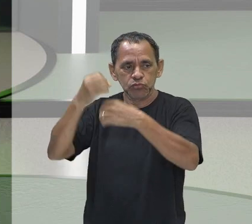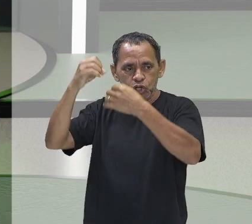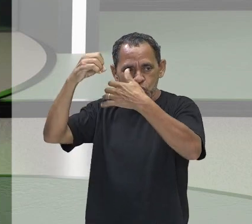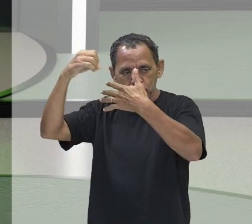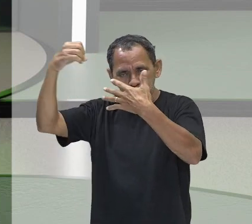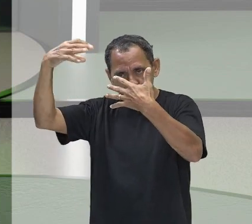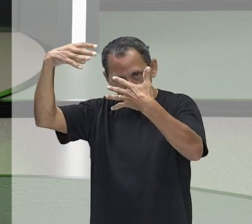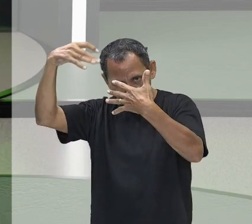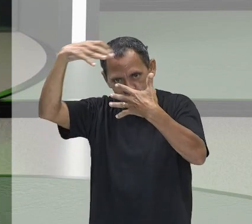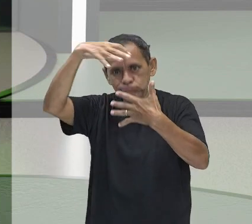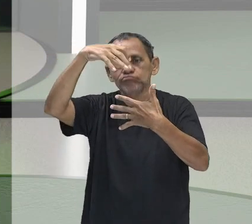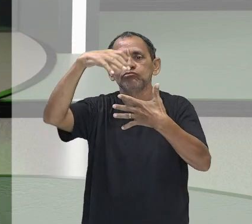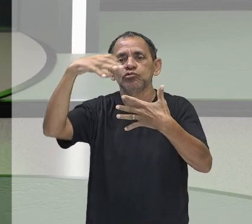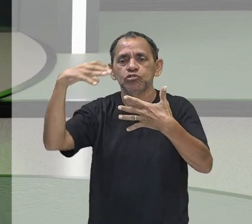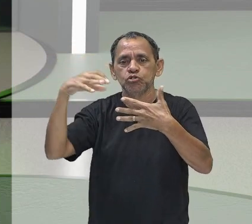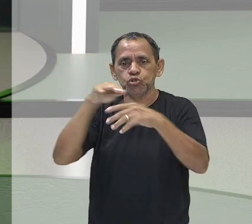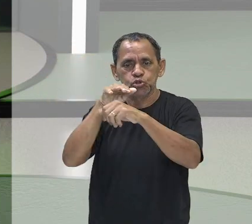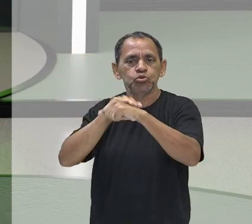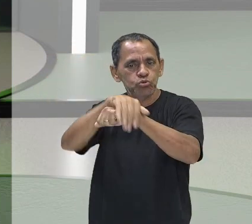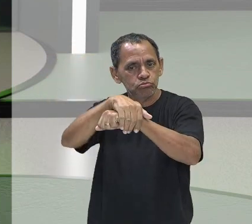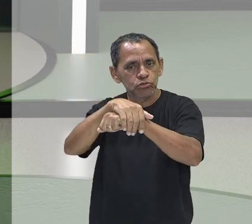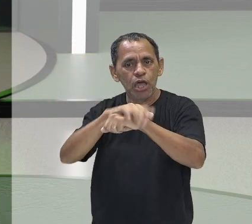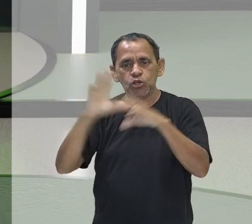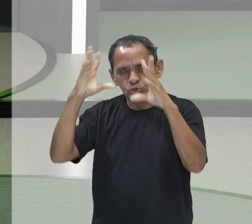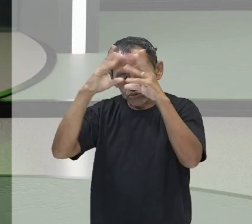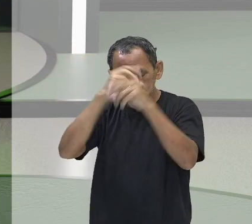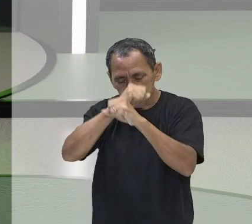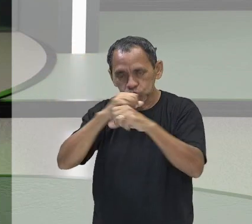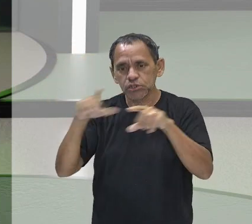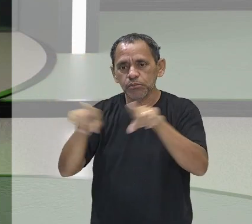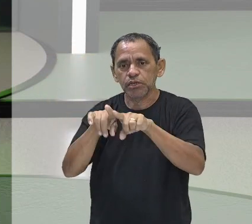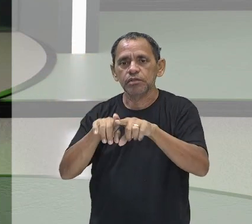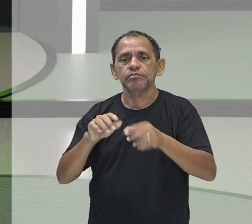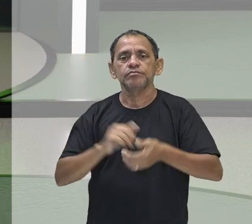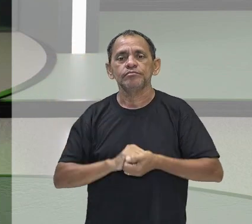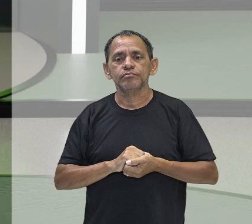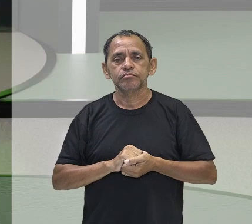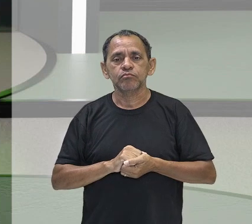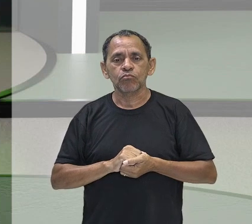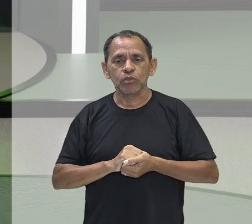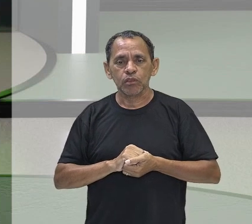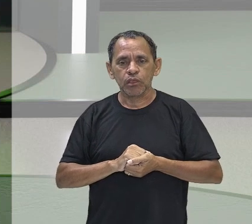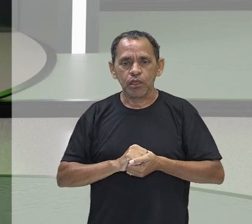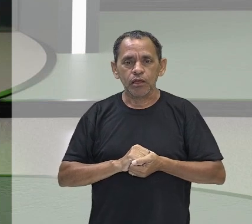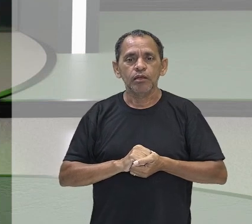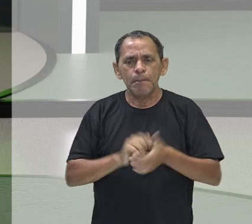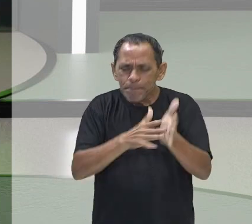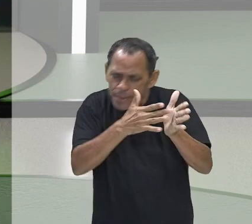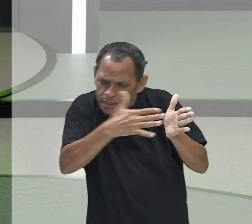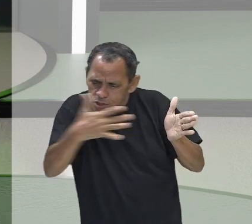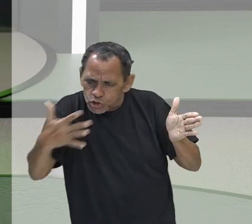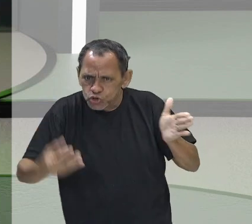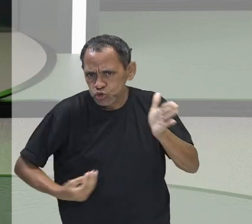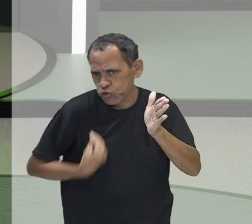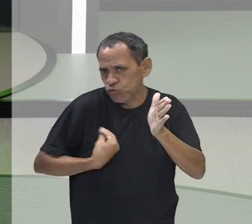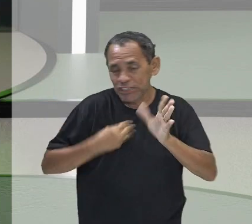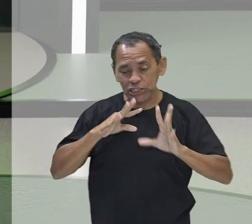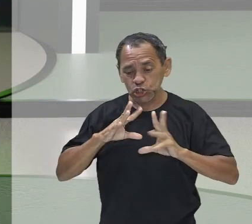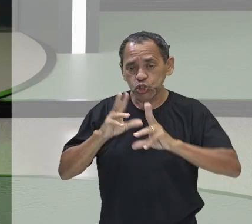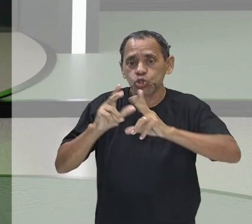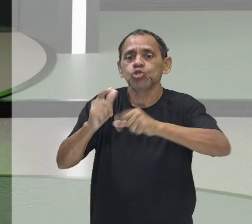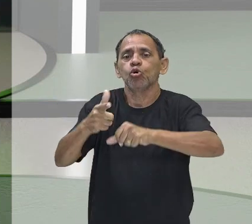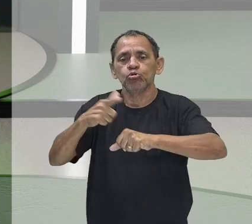dia e noite, ela brilha o tempo todo no seu ciclo de vida todo. Imagine projetarem essa técnica para indivíduos com